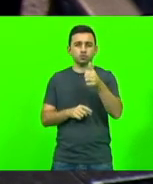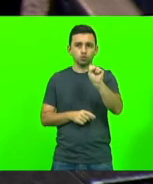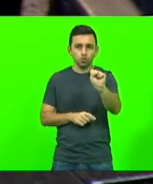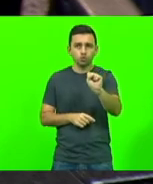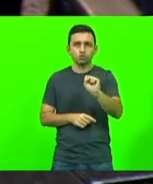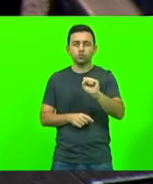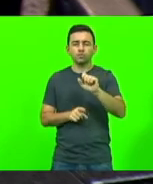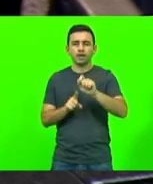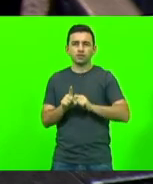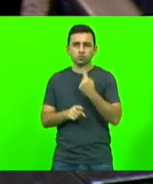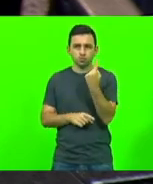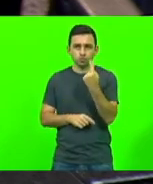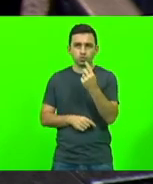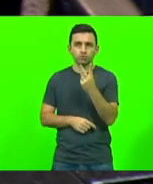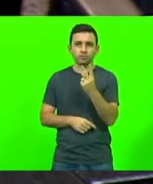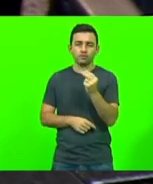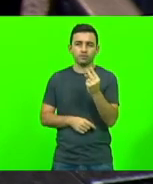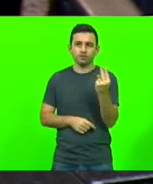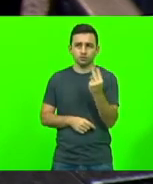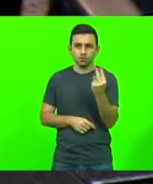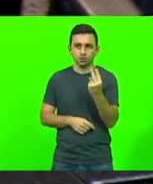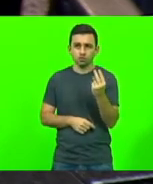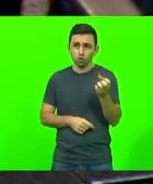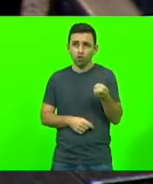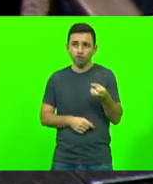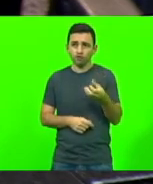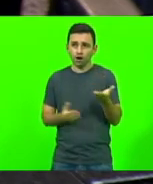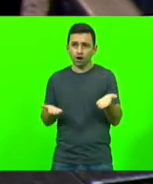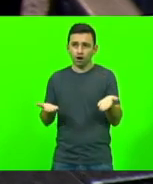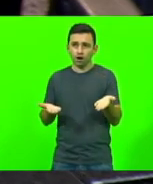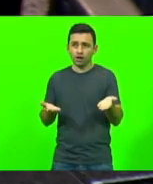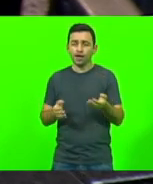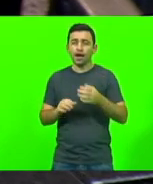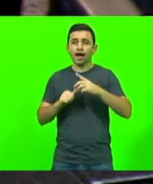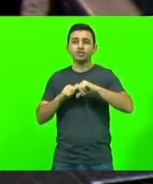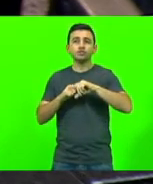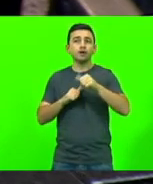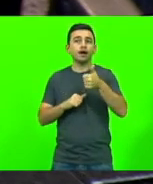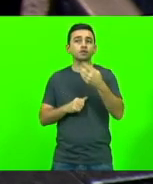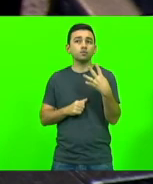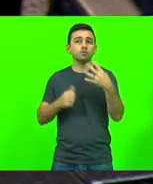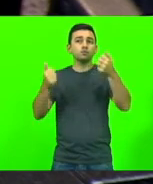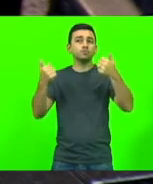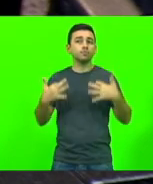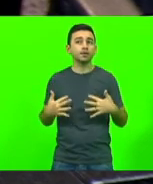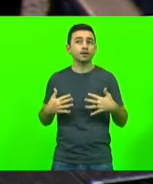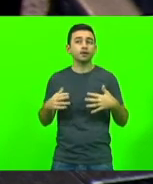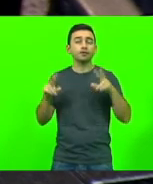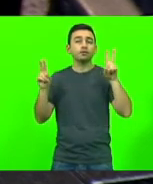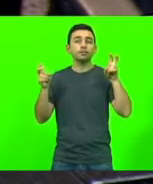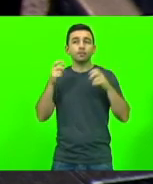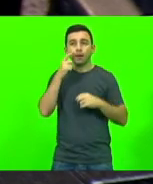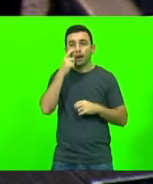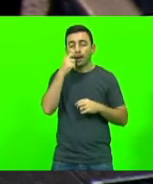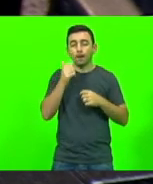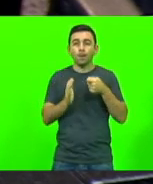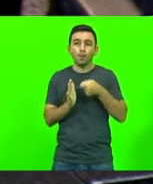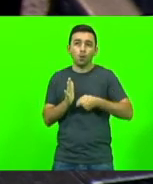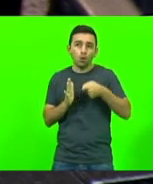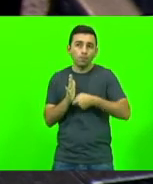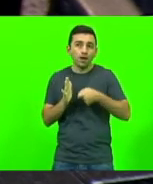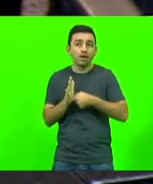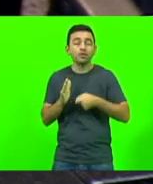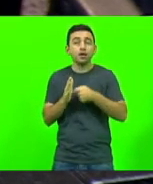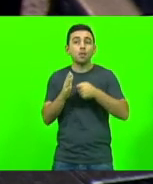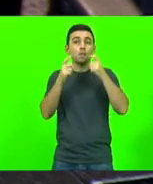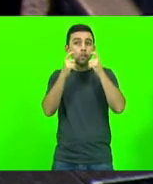18/1/2022, agora recente, em seu artigo 14, diz que, abre aspas, É obrigado o uso de máscaras